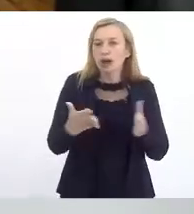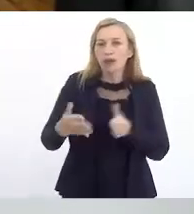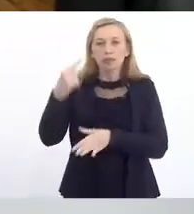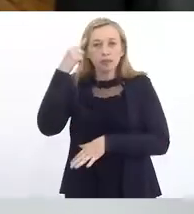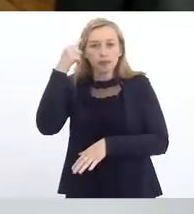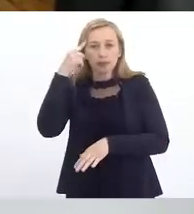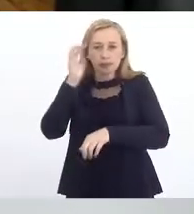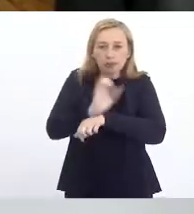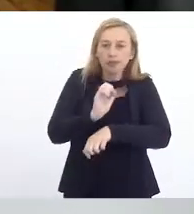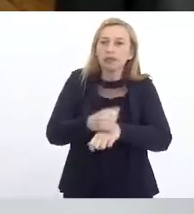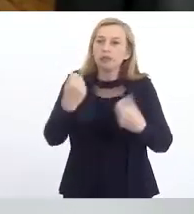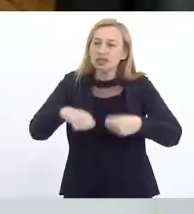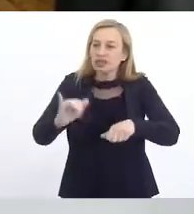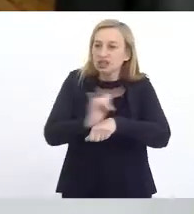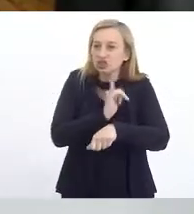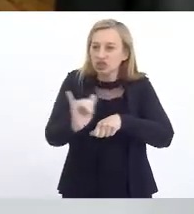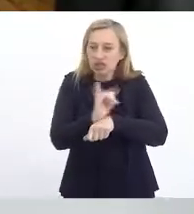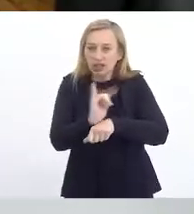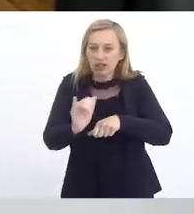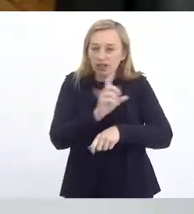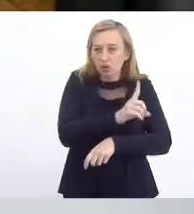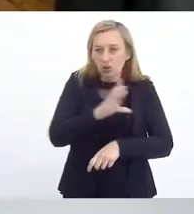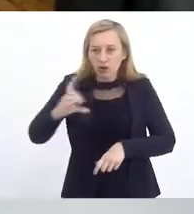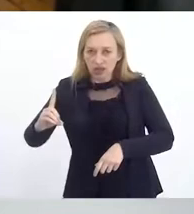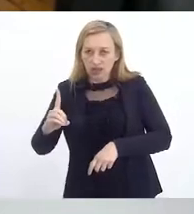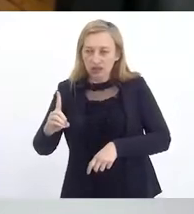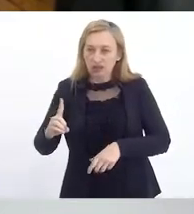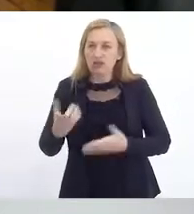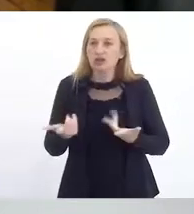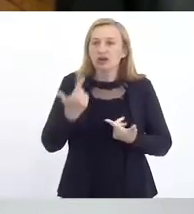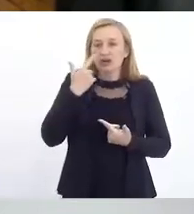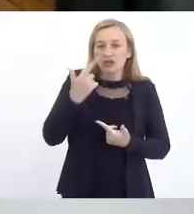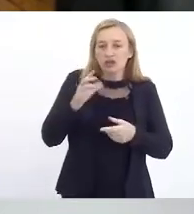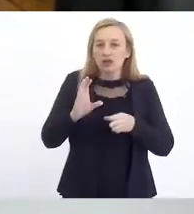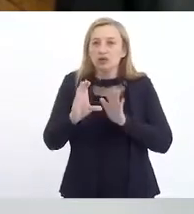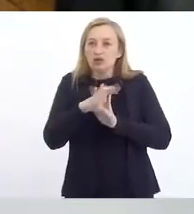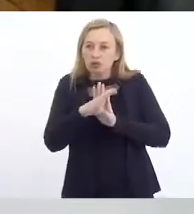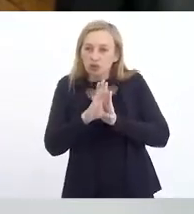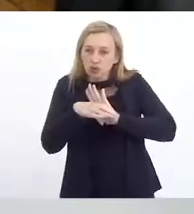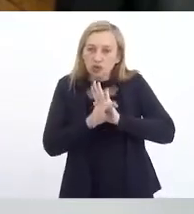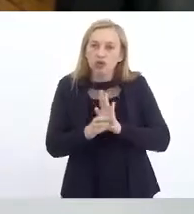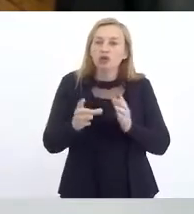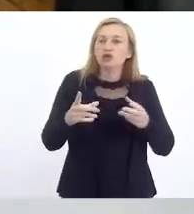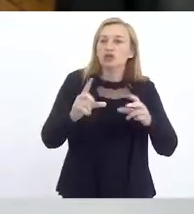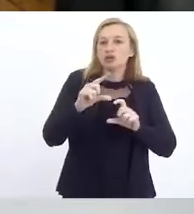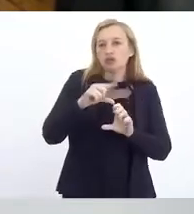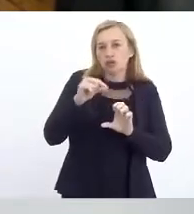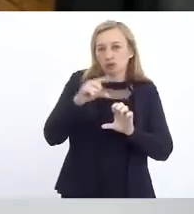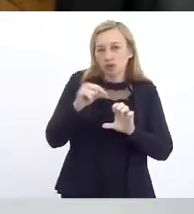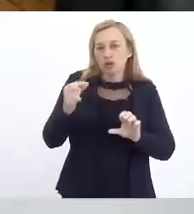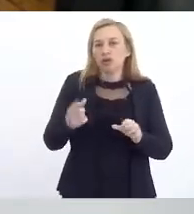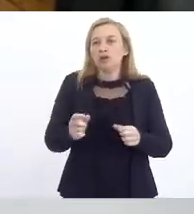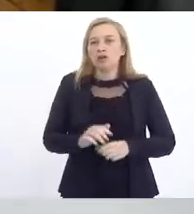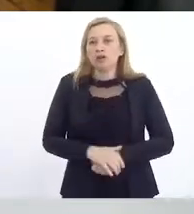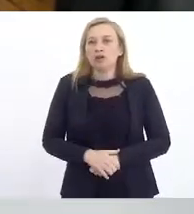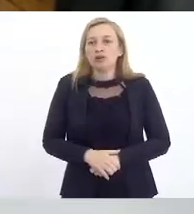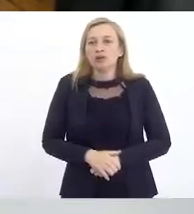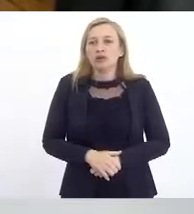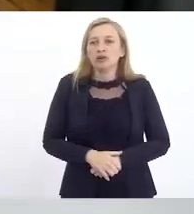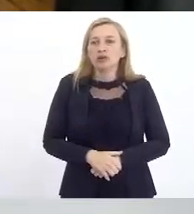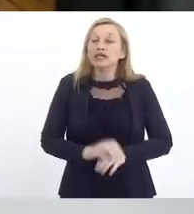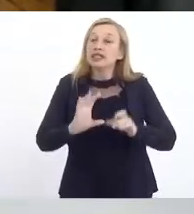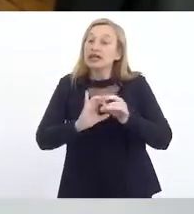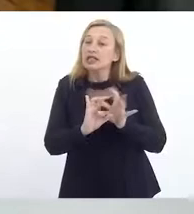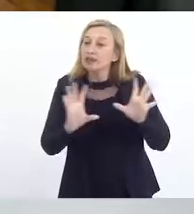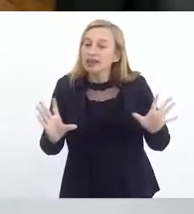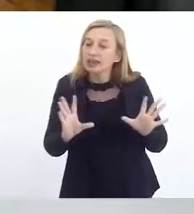de coordenação. Quer dizer, na verdade, a ideia, às vezes, por exemplo, de conceitos como o empreendedorismo, né, coloca como se a